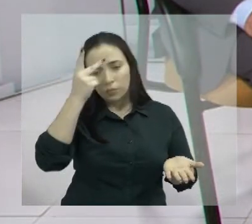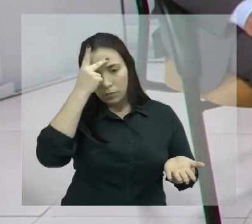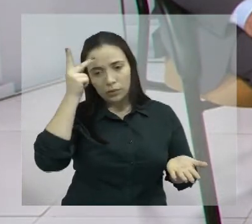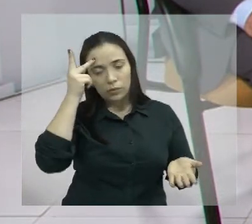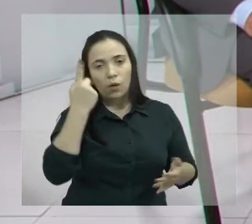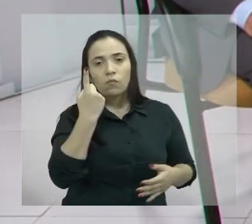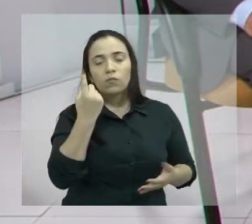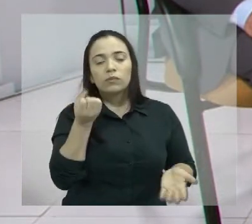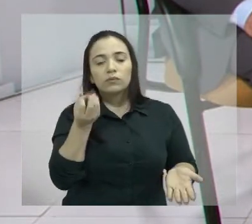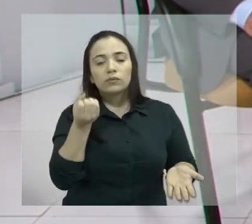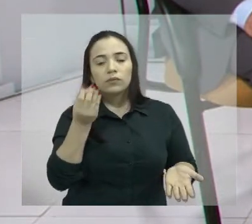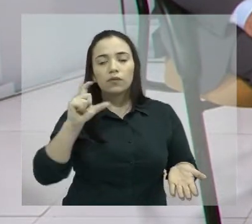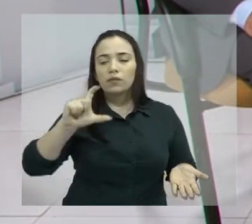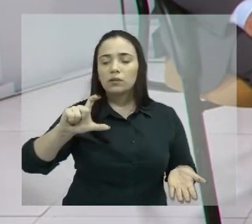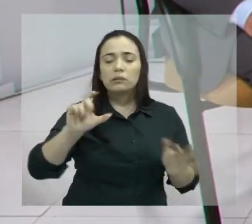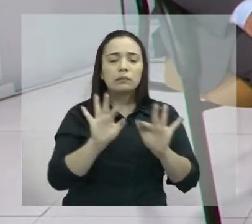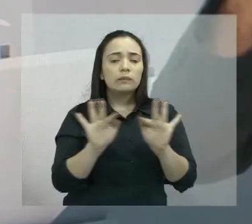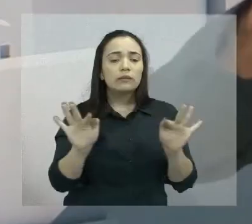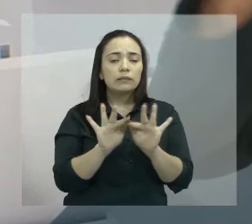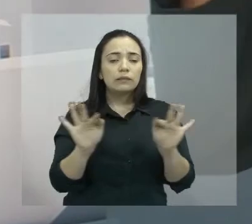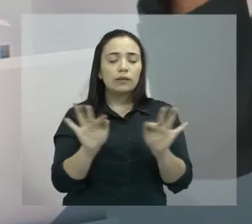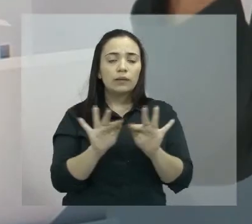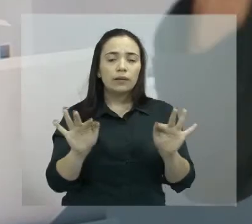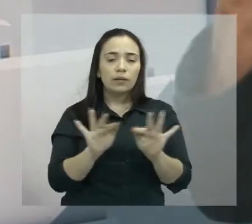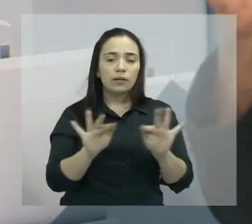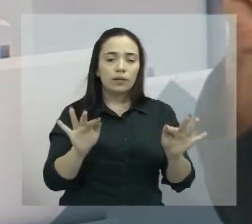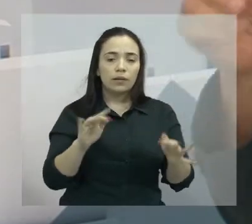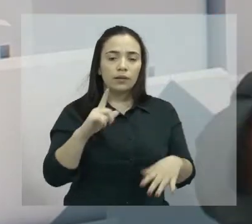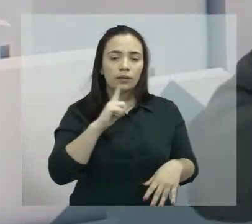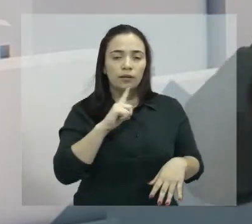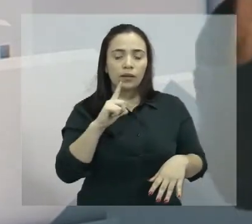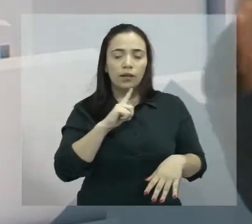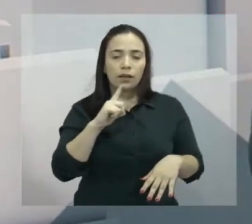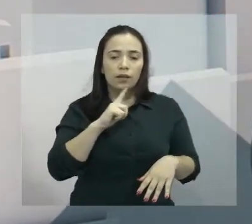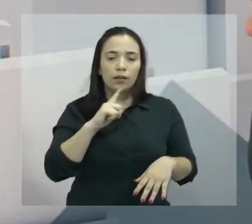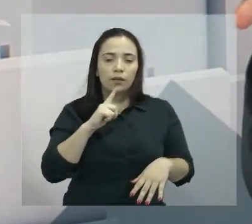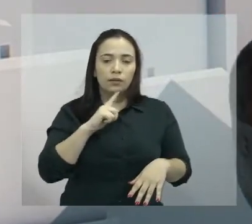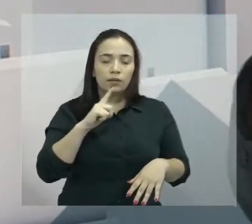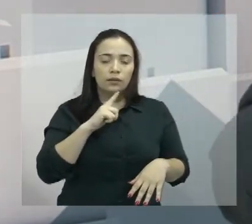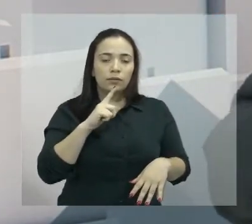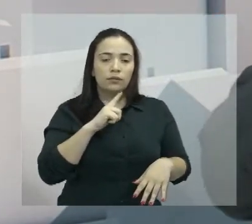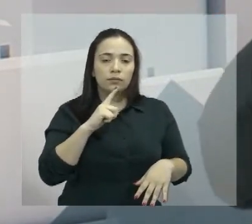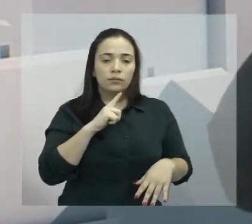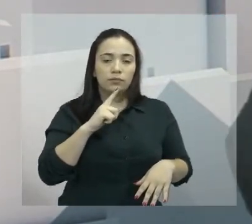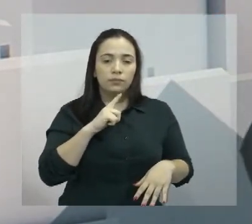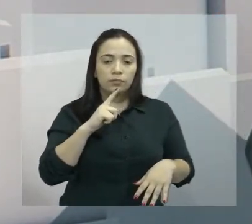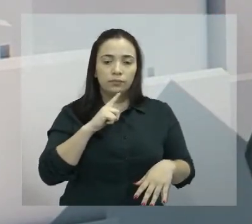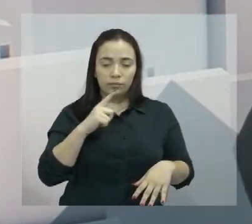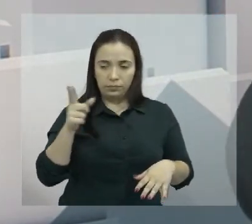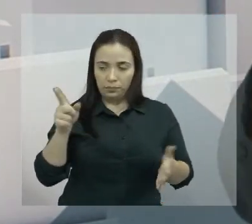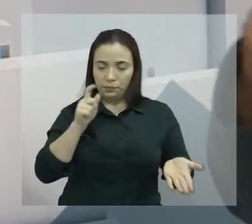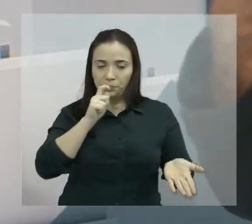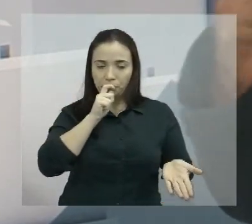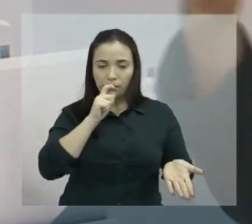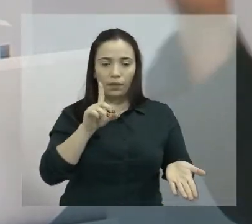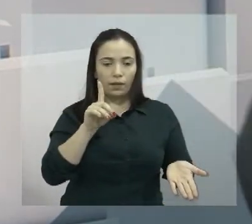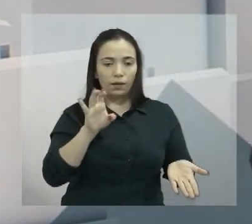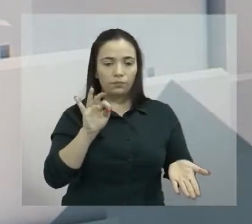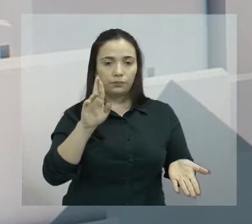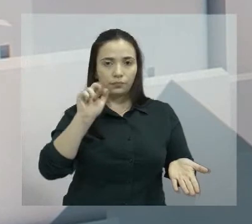bebeu uma cerveja, ele está com o índice de álcool no sangue elevado? Quer dizer, não cabe ao Detran,